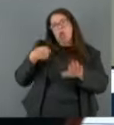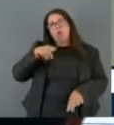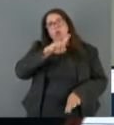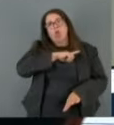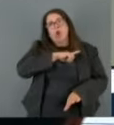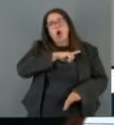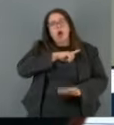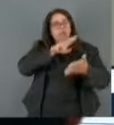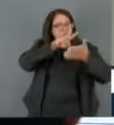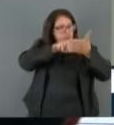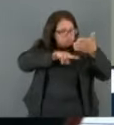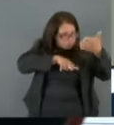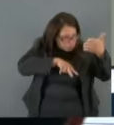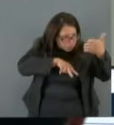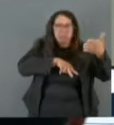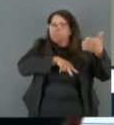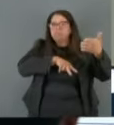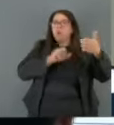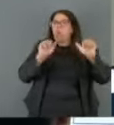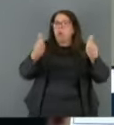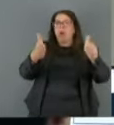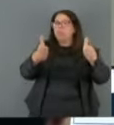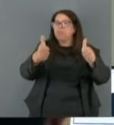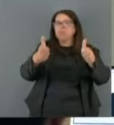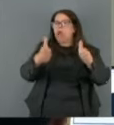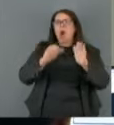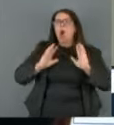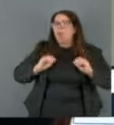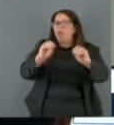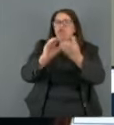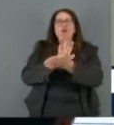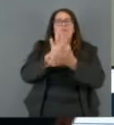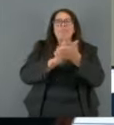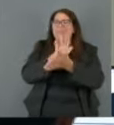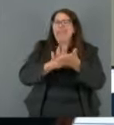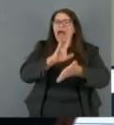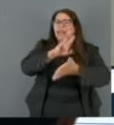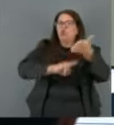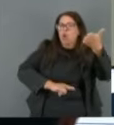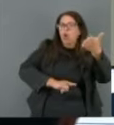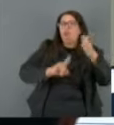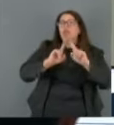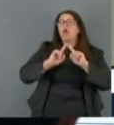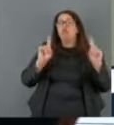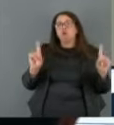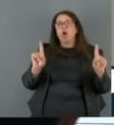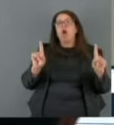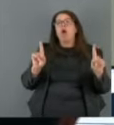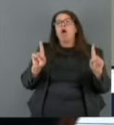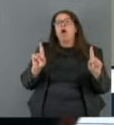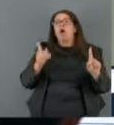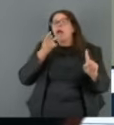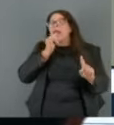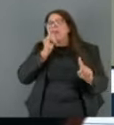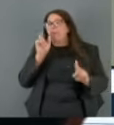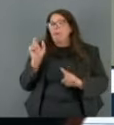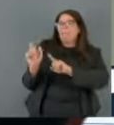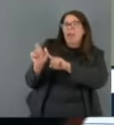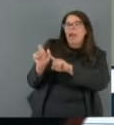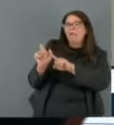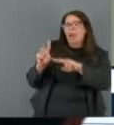mantivemos integralmente o projeto que veio do Congresso Nacional, só ressalvamos aquelas saídas